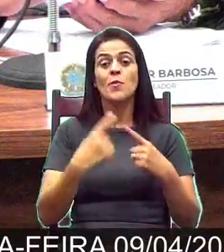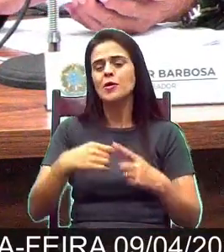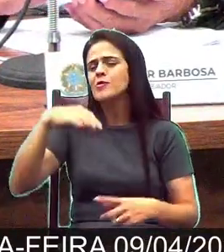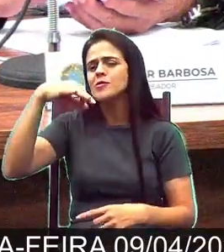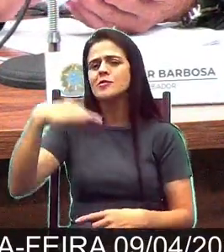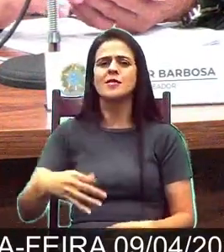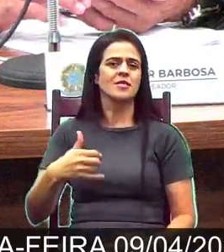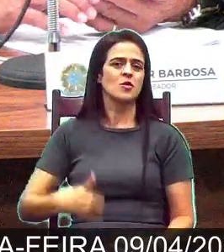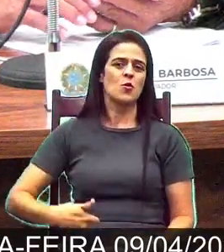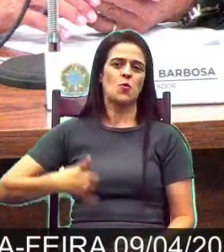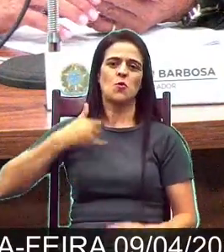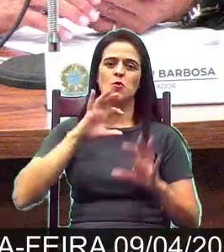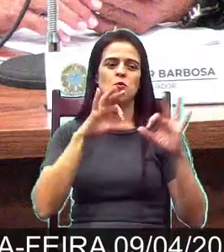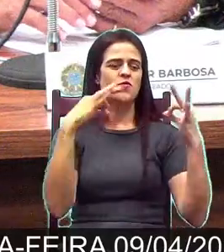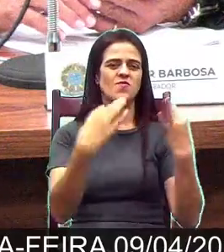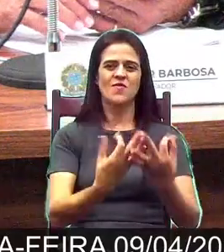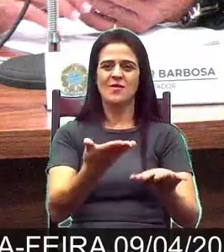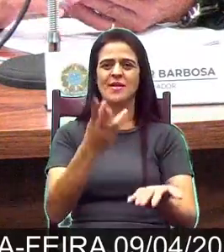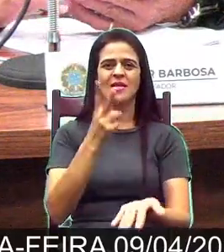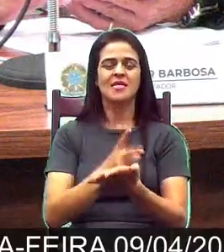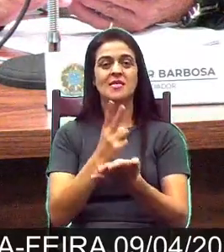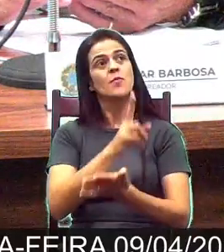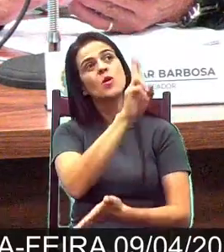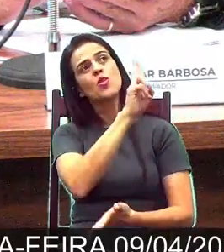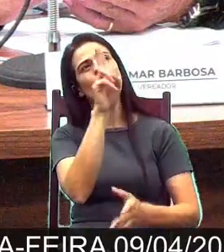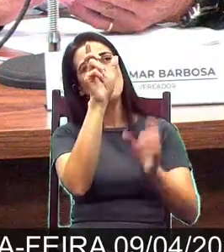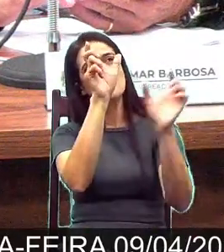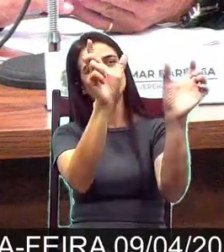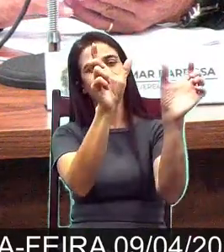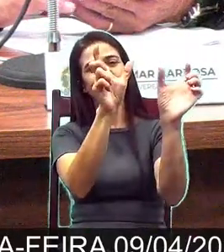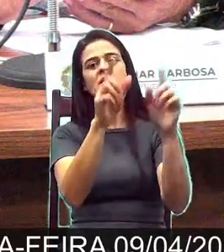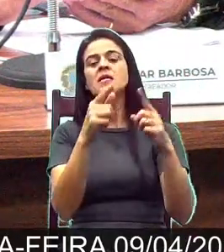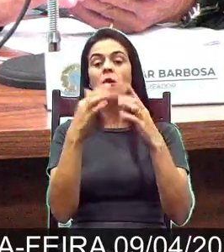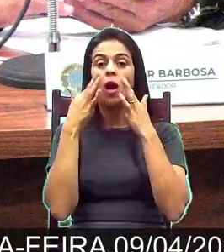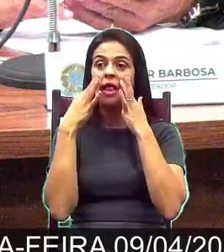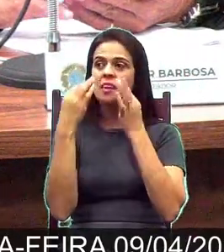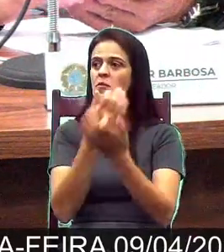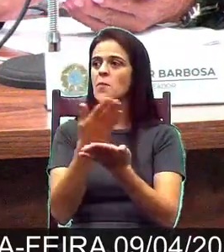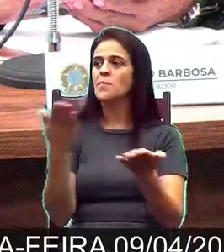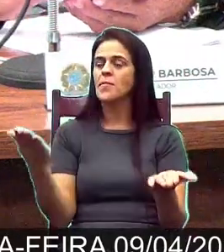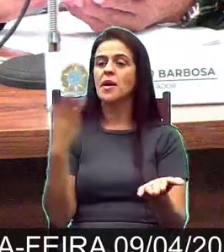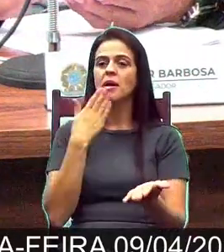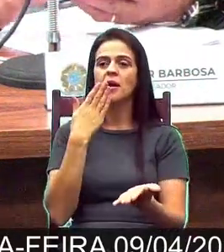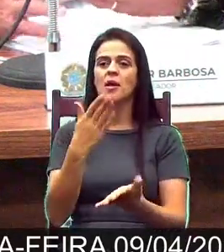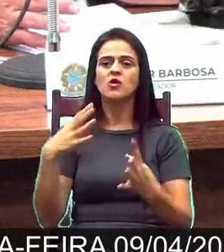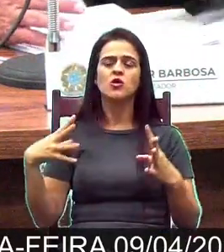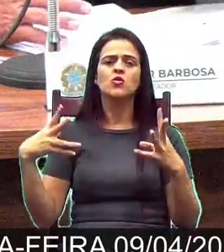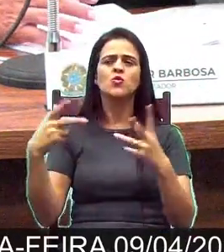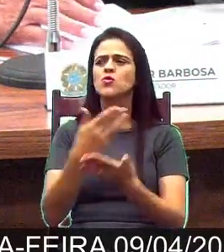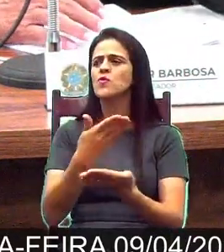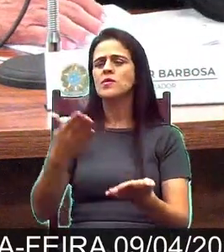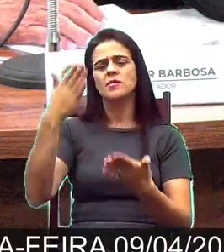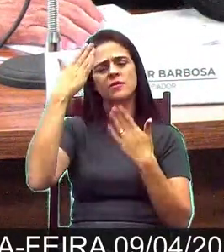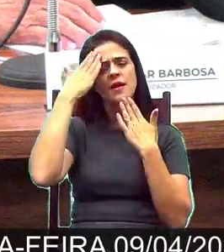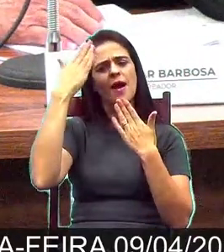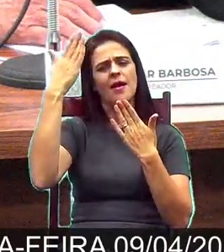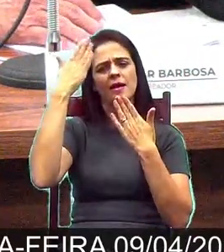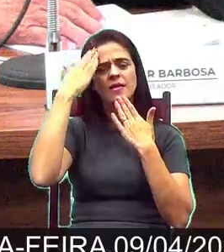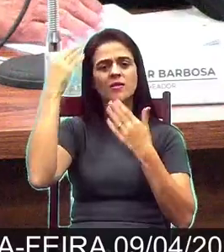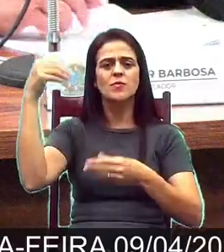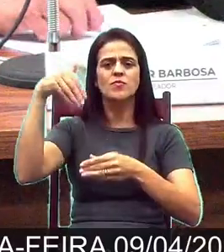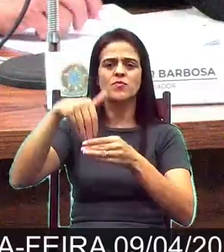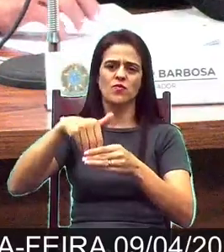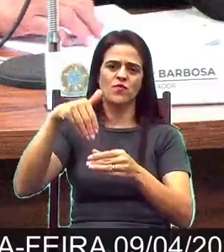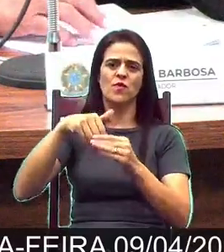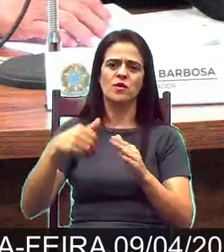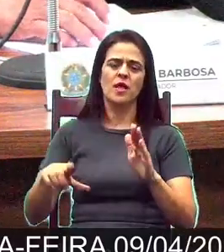grande orgulho e alegria para toda a família. Certo da especial atenção, solicitação, antecipo agradecimentos e renovo protestos de